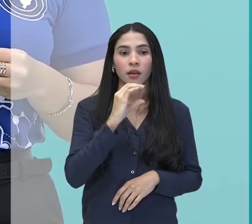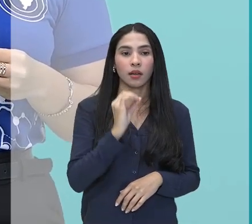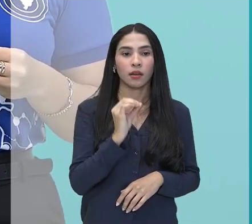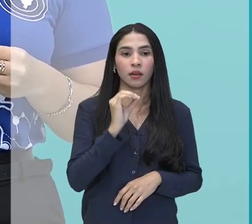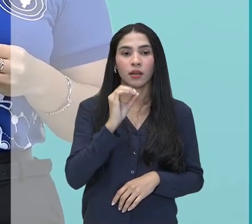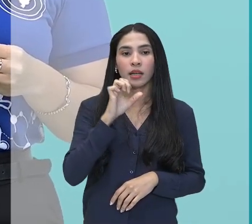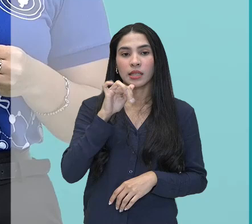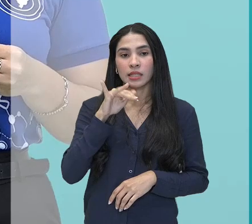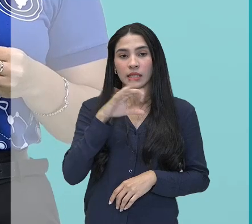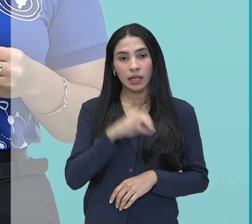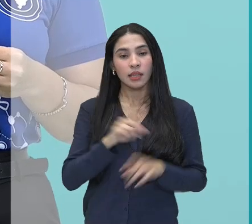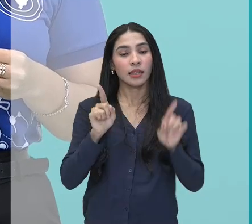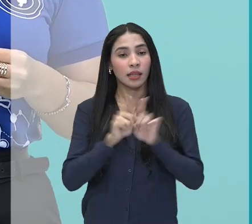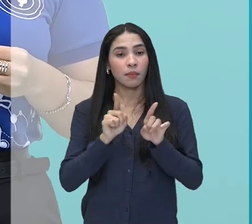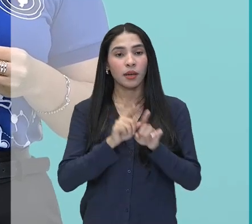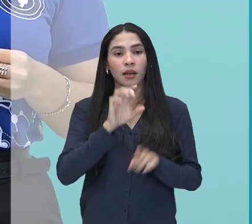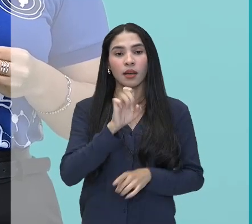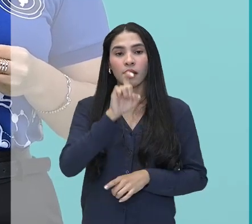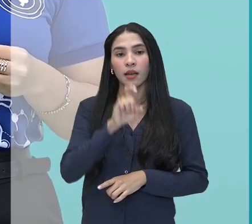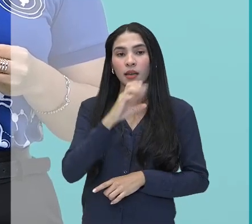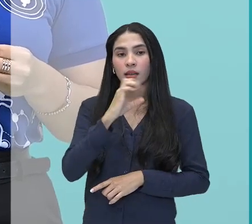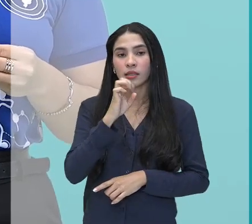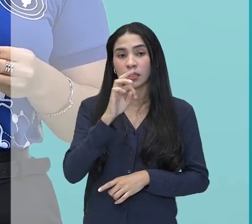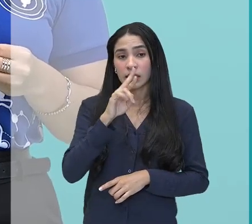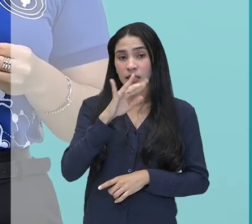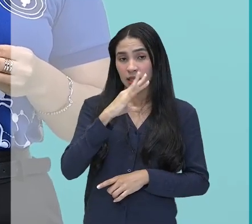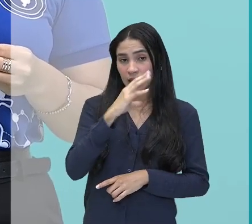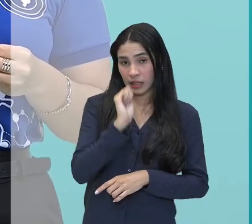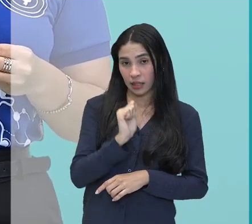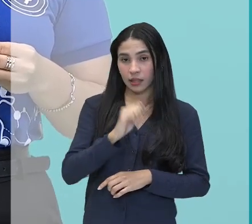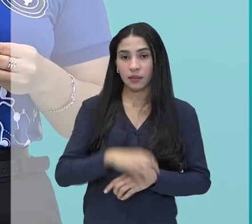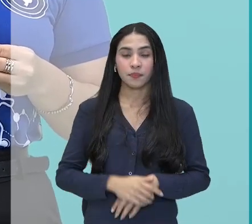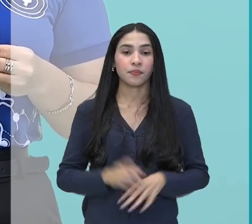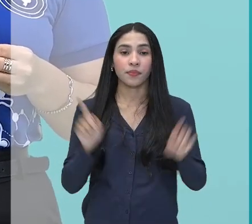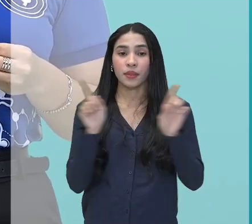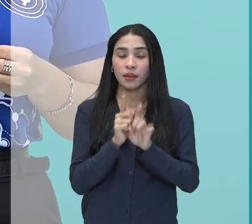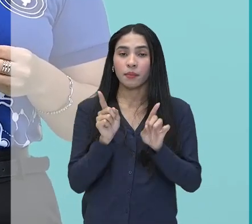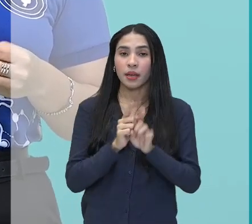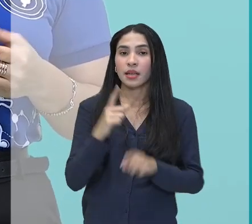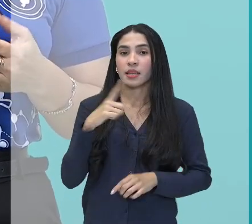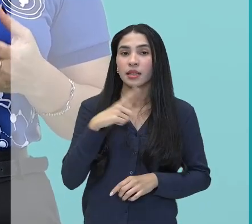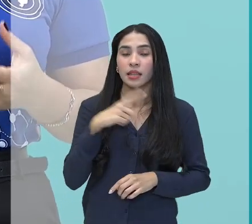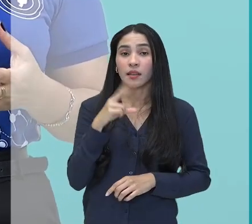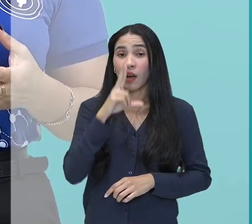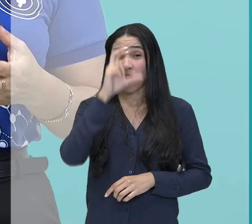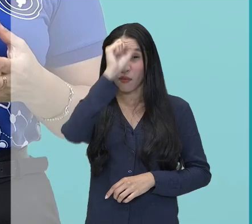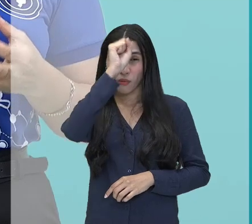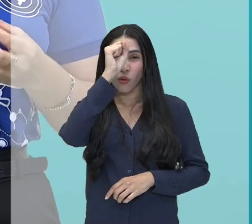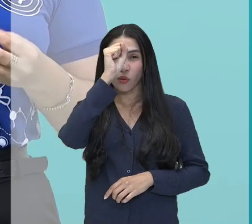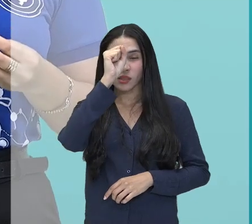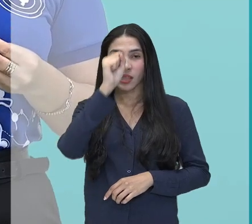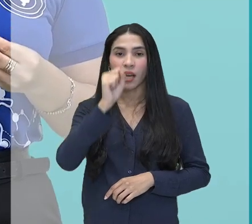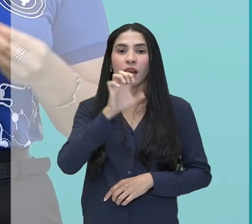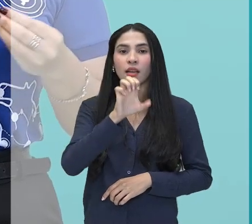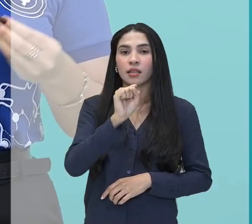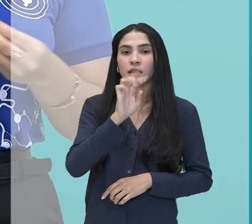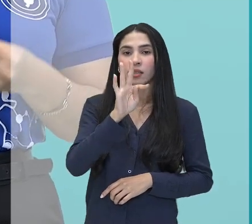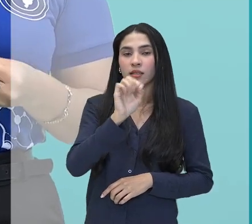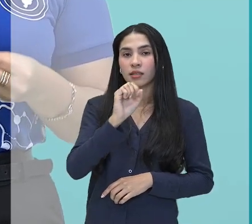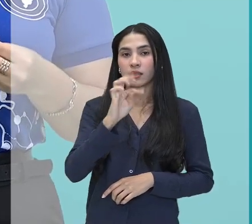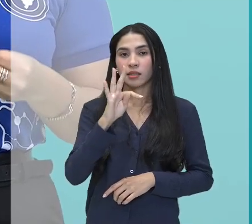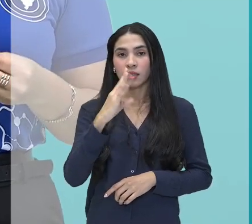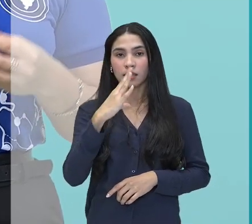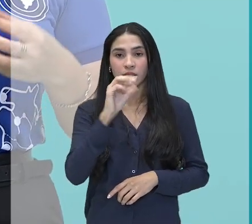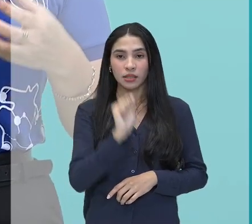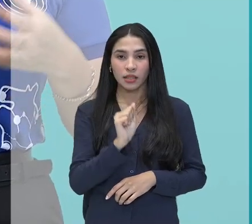força dinâmica excêntrica, ok? E eu também tenho a força dinâmica estática, que a